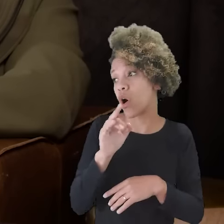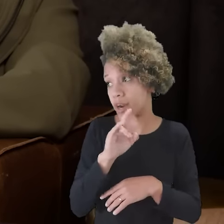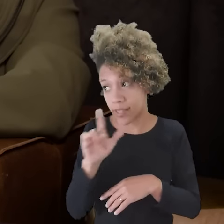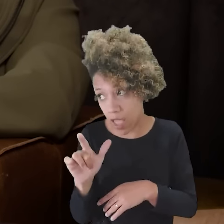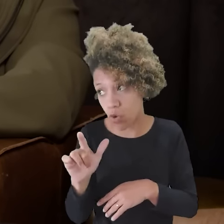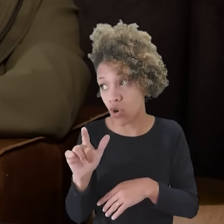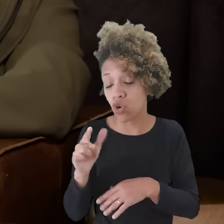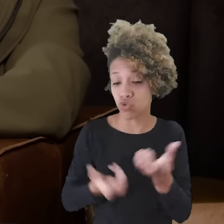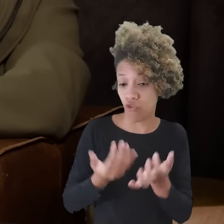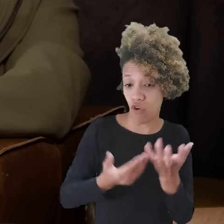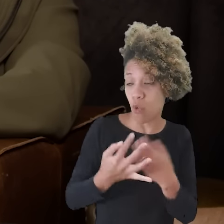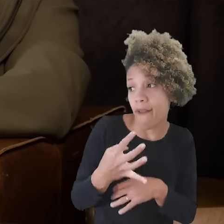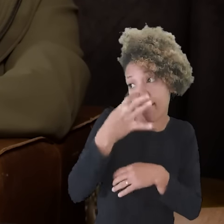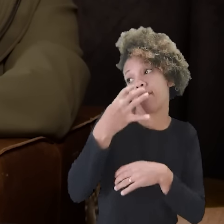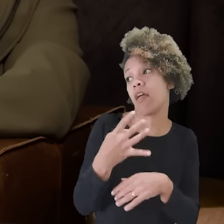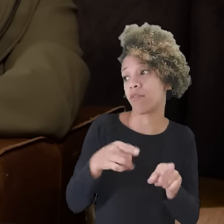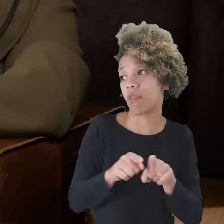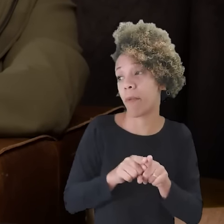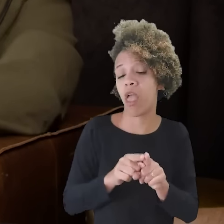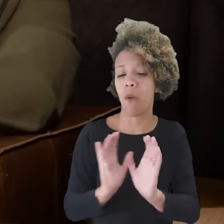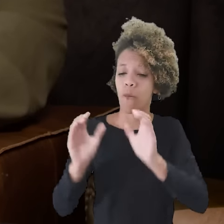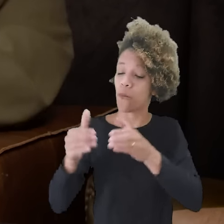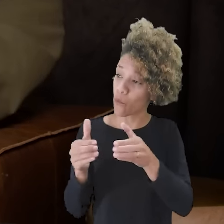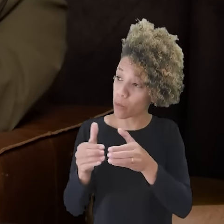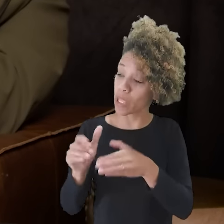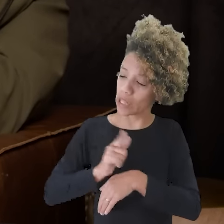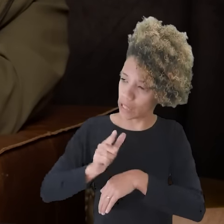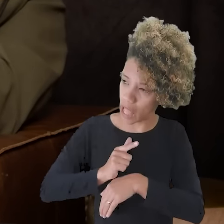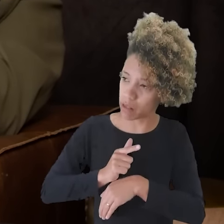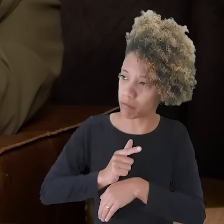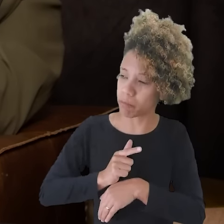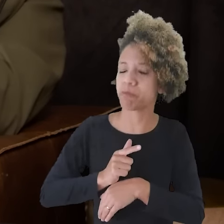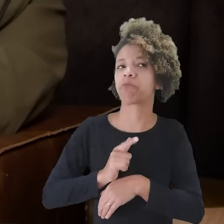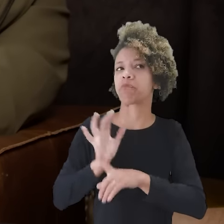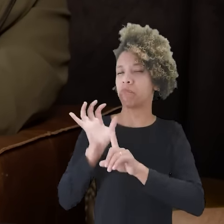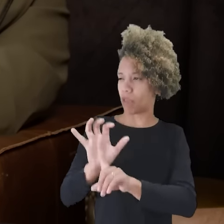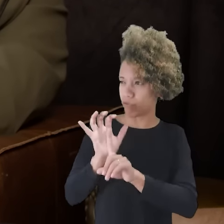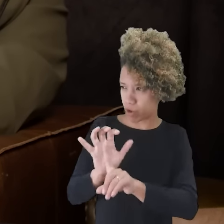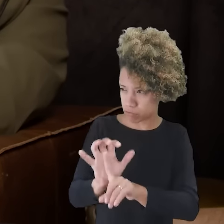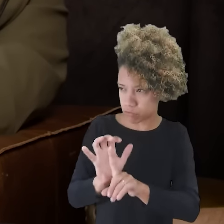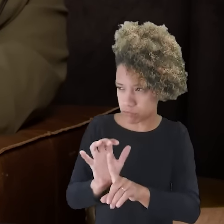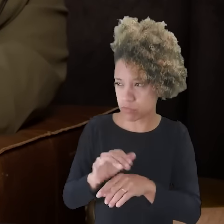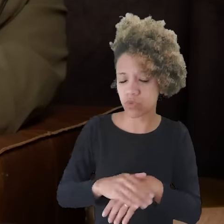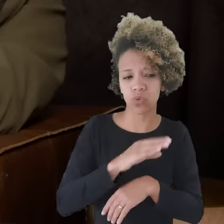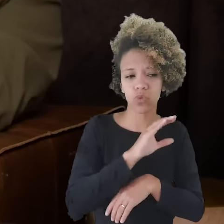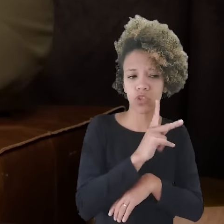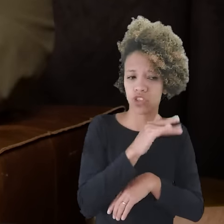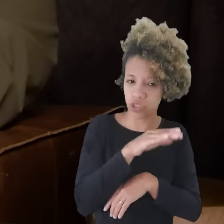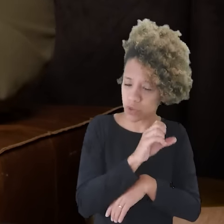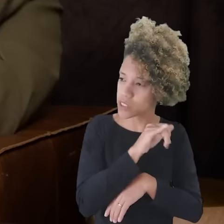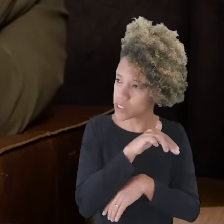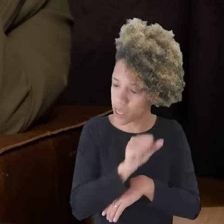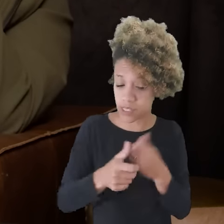recomenda o Cordel do fogo Encantado uma uma banda Pernambucana que os caras tem essa essa influência acha que forte do do do do do do Chico Science